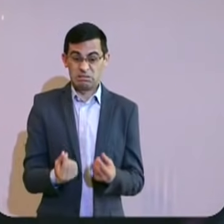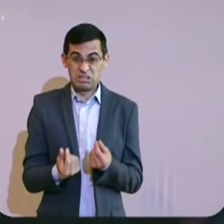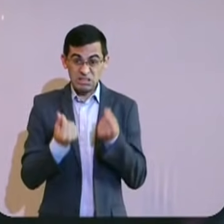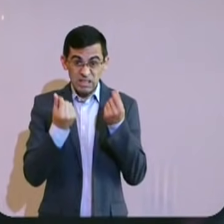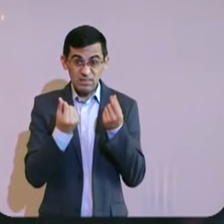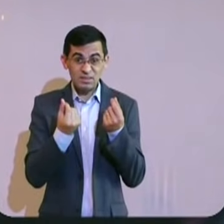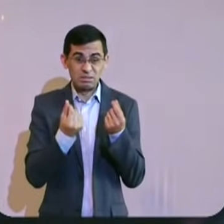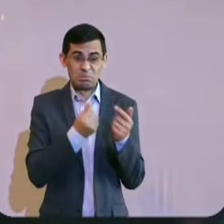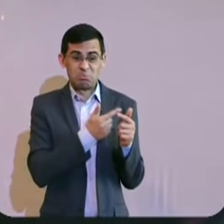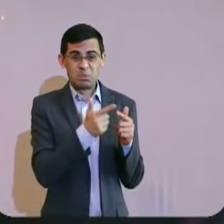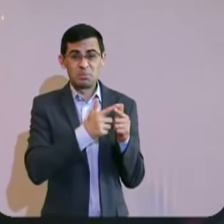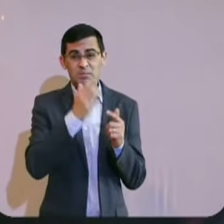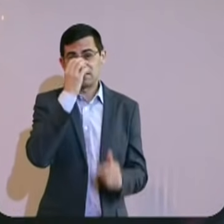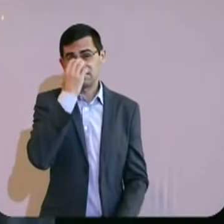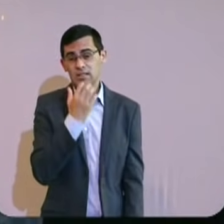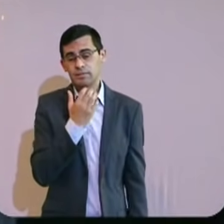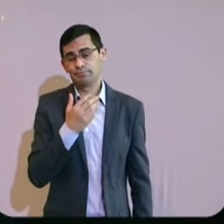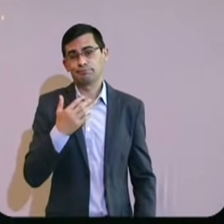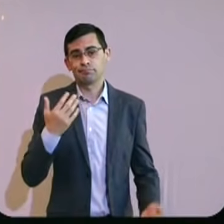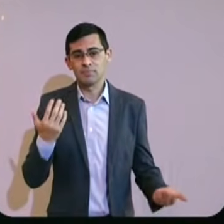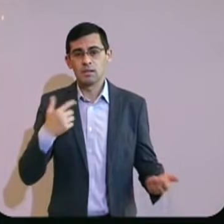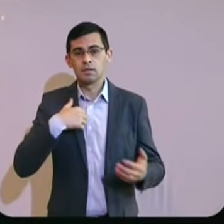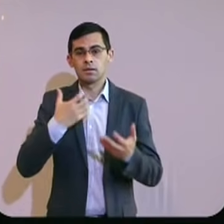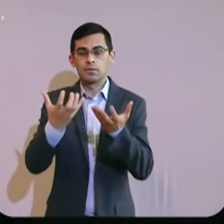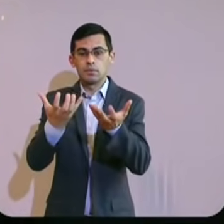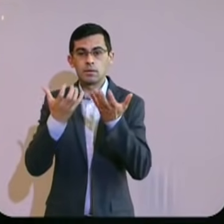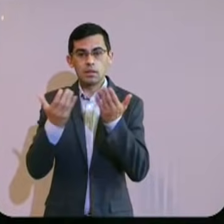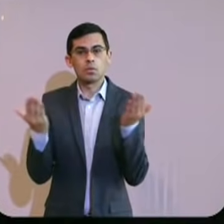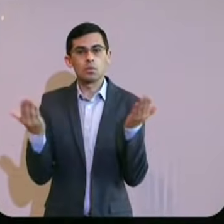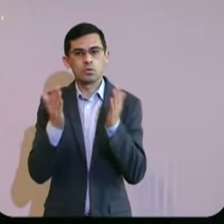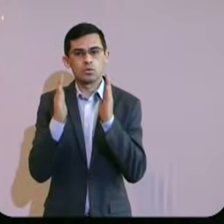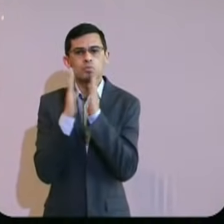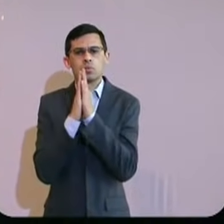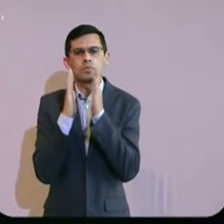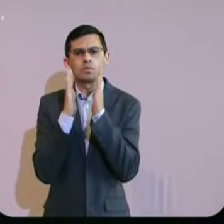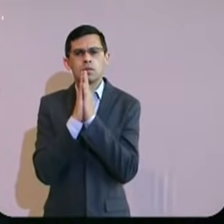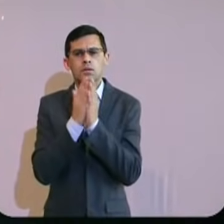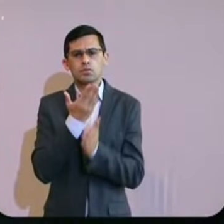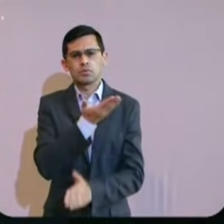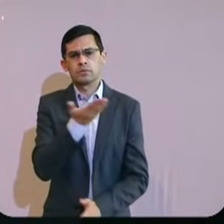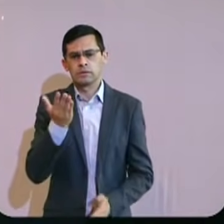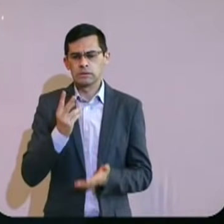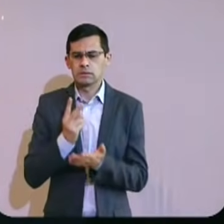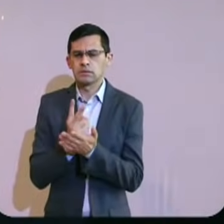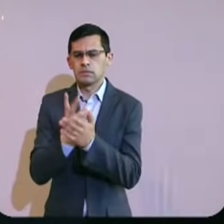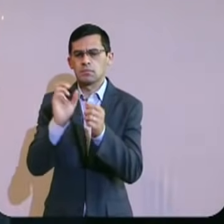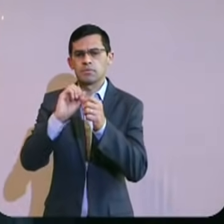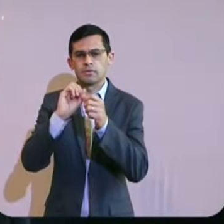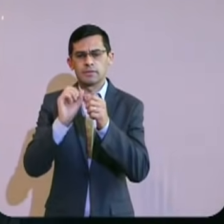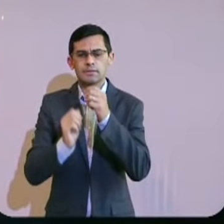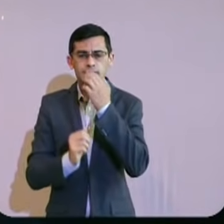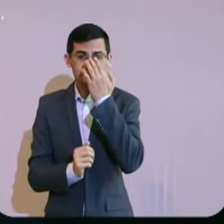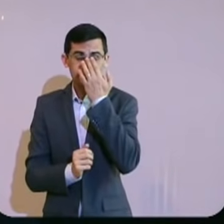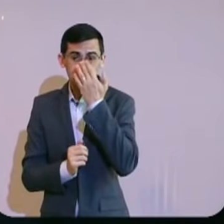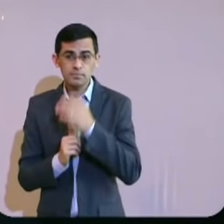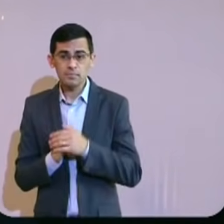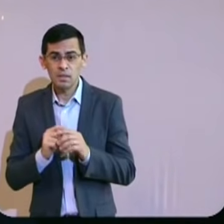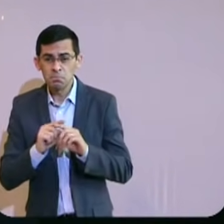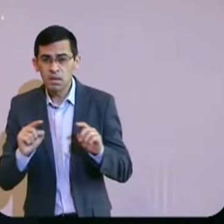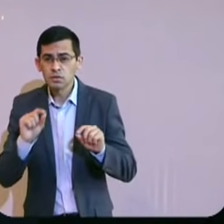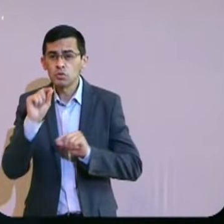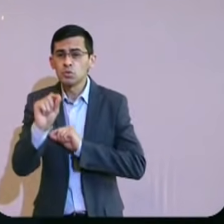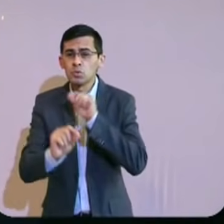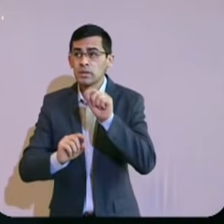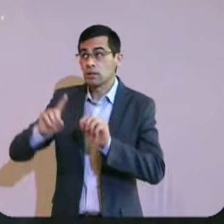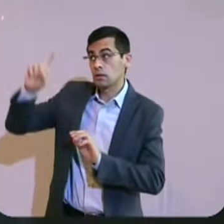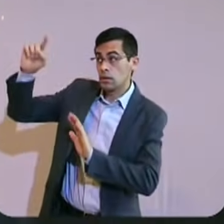mão. Então, eu queria hoje orar com você, como a gente sempre faz. O que é que o Senhor